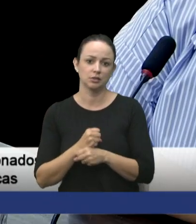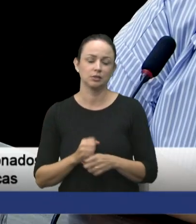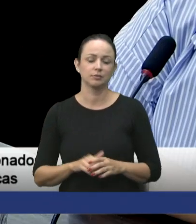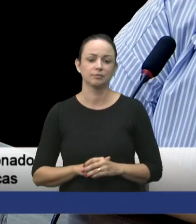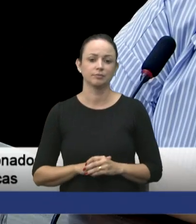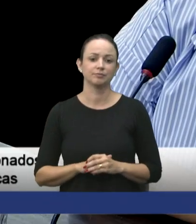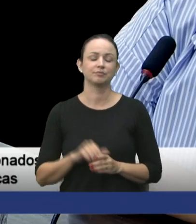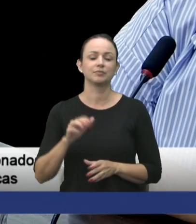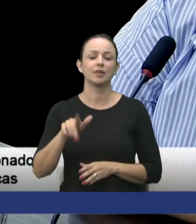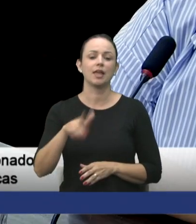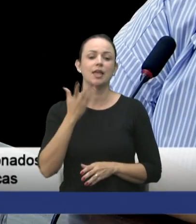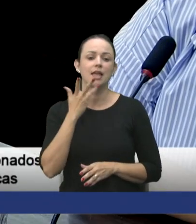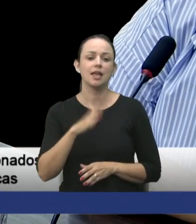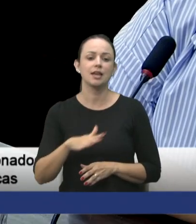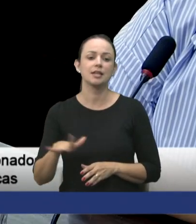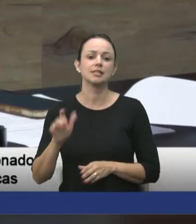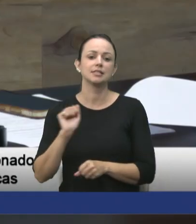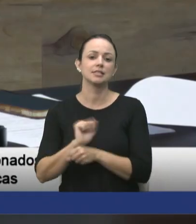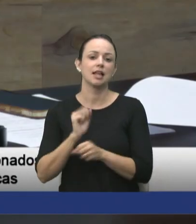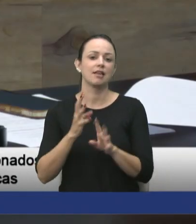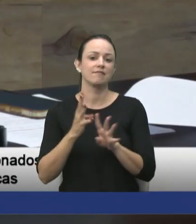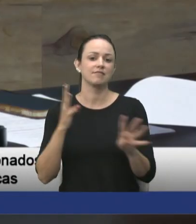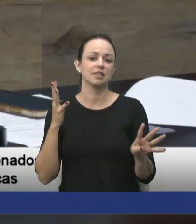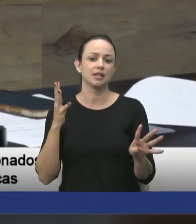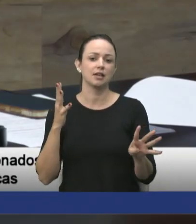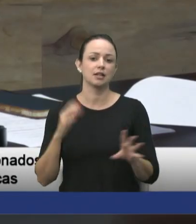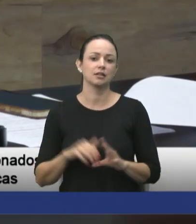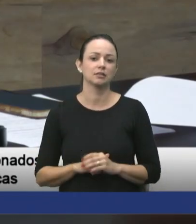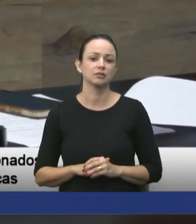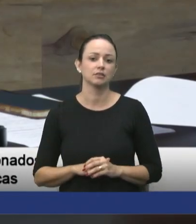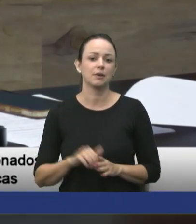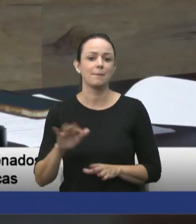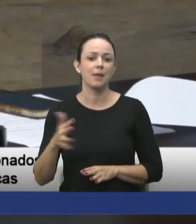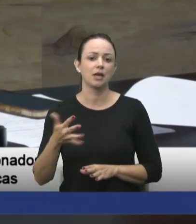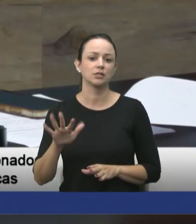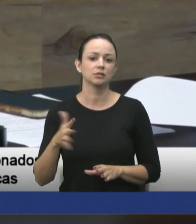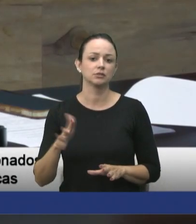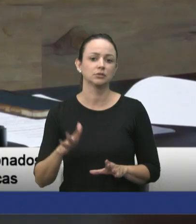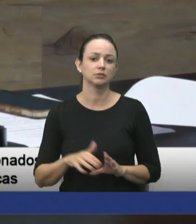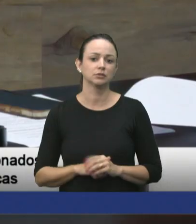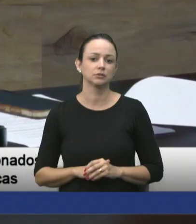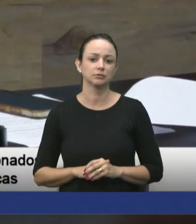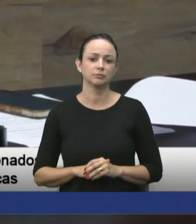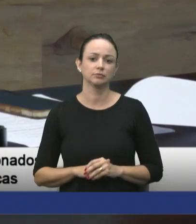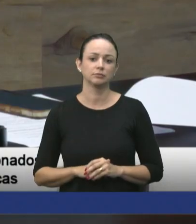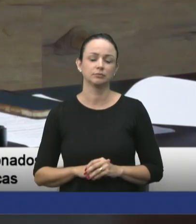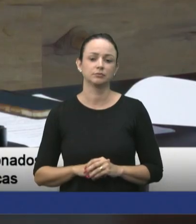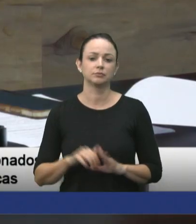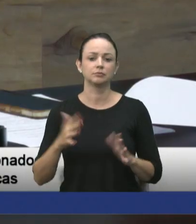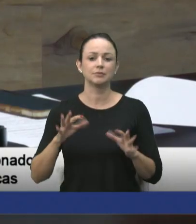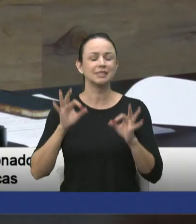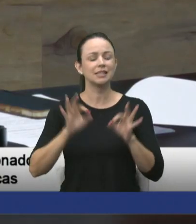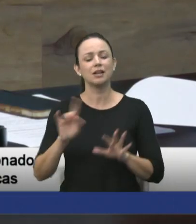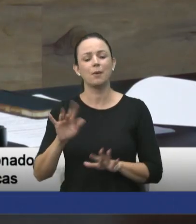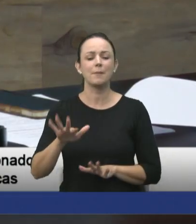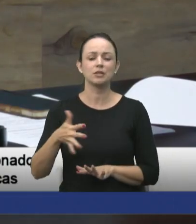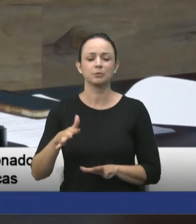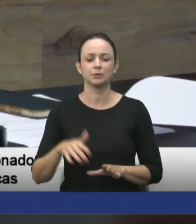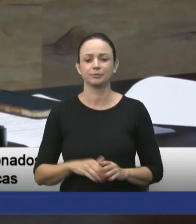quanto tempo essa criança está esperando na fila? Mais ou menos. Uma média. Nada cravado, mas uma